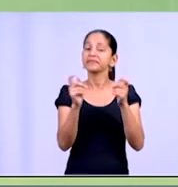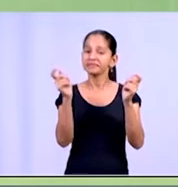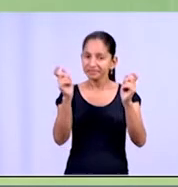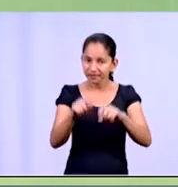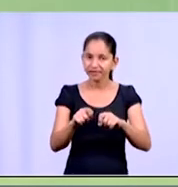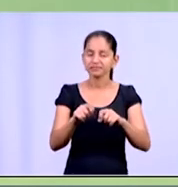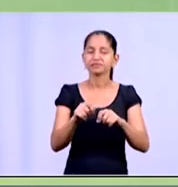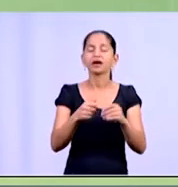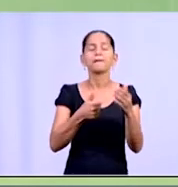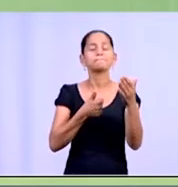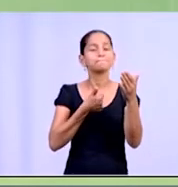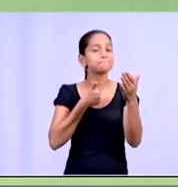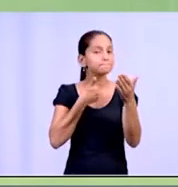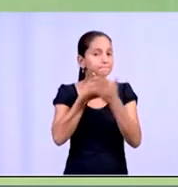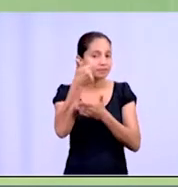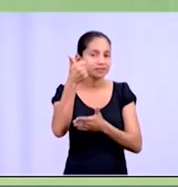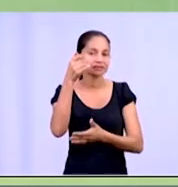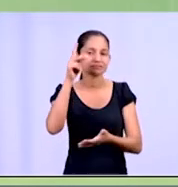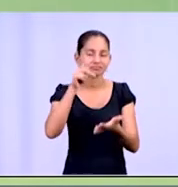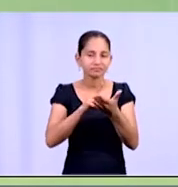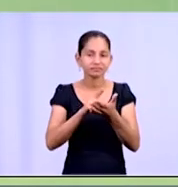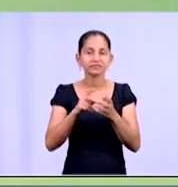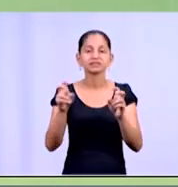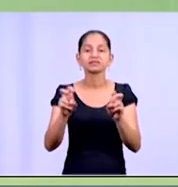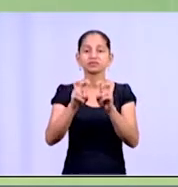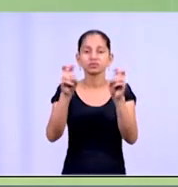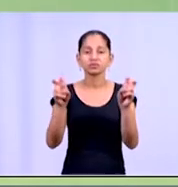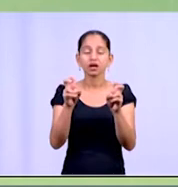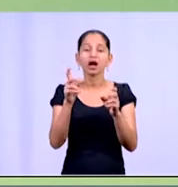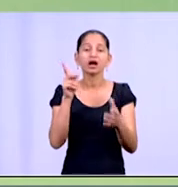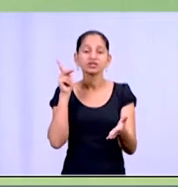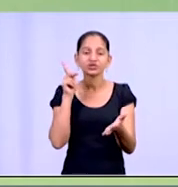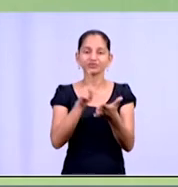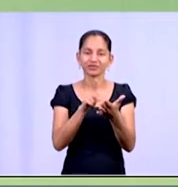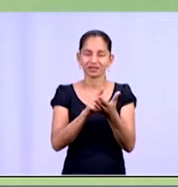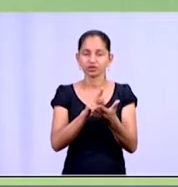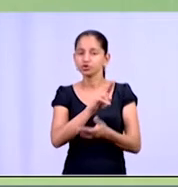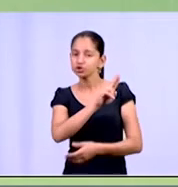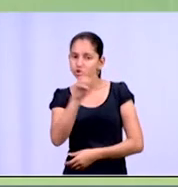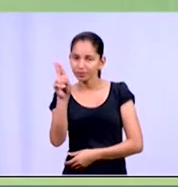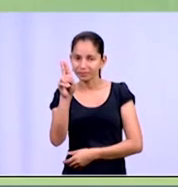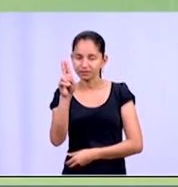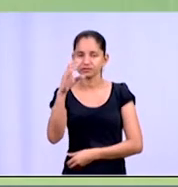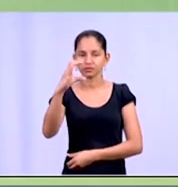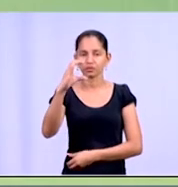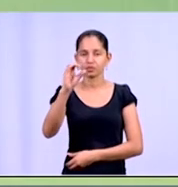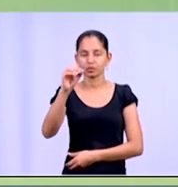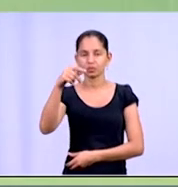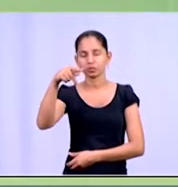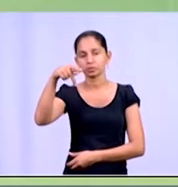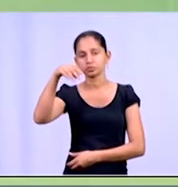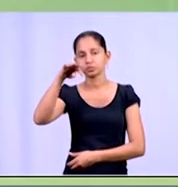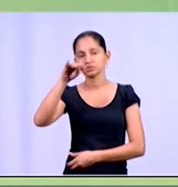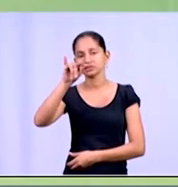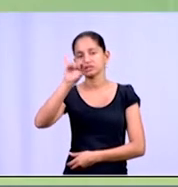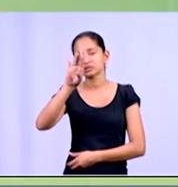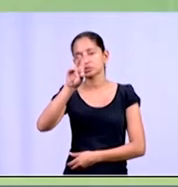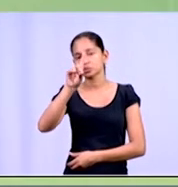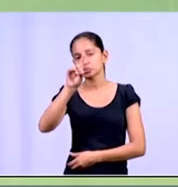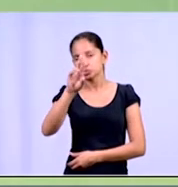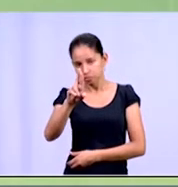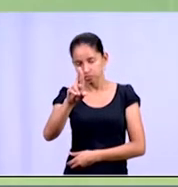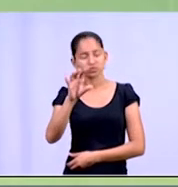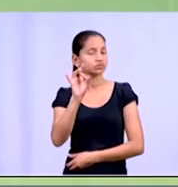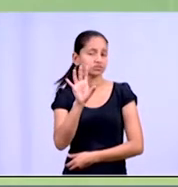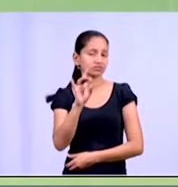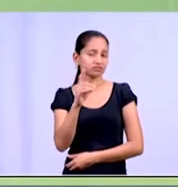Foi a primeira máquina que a gente merece, que merece ser chamada de computador efetivamente, né? E foi criado para